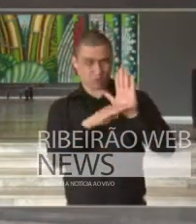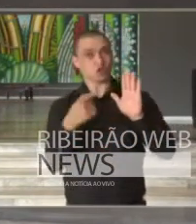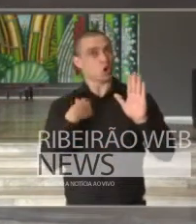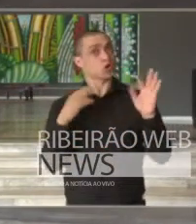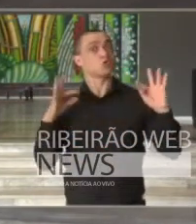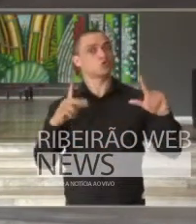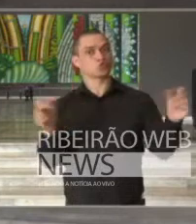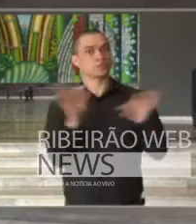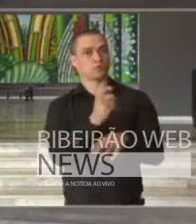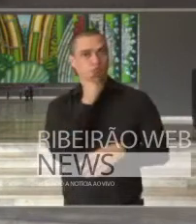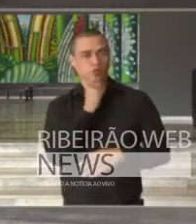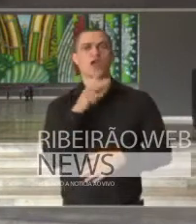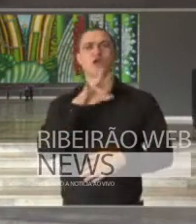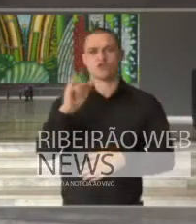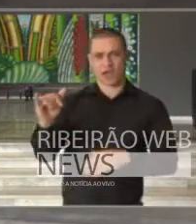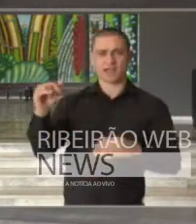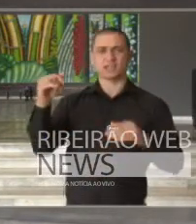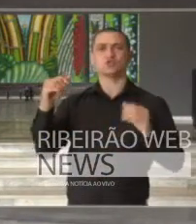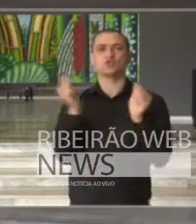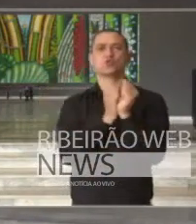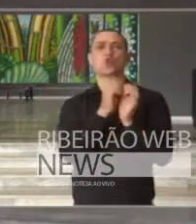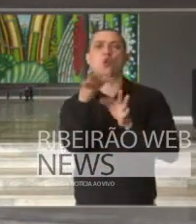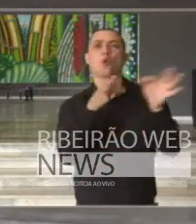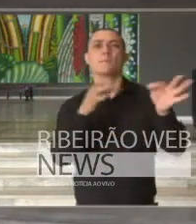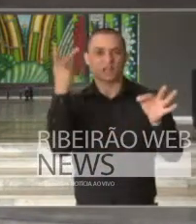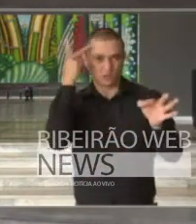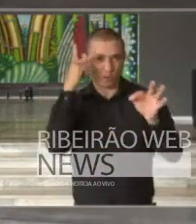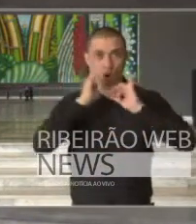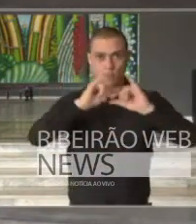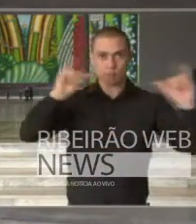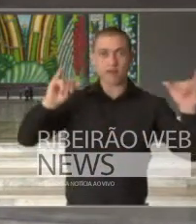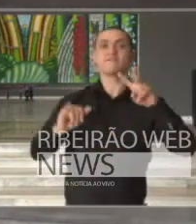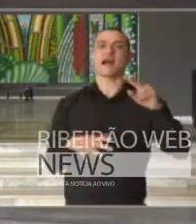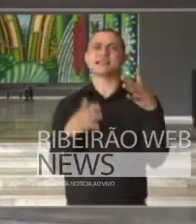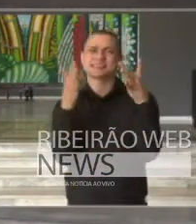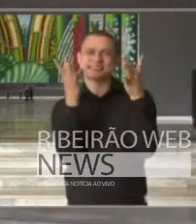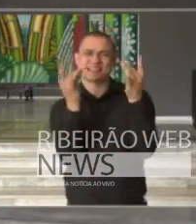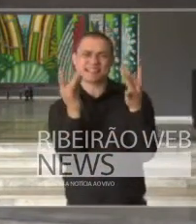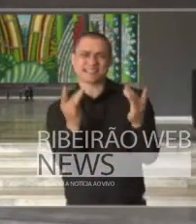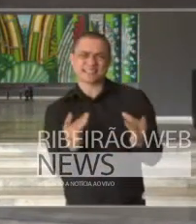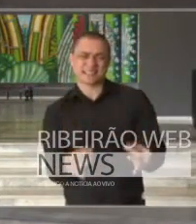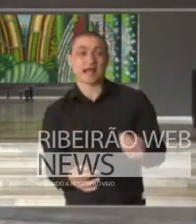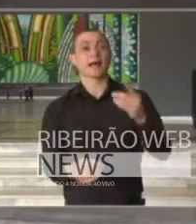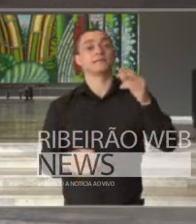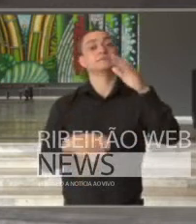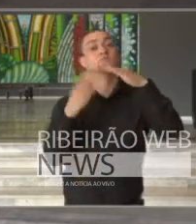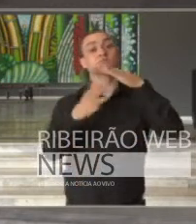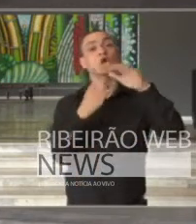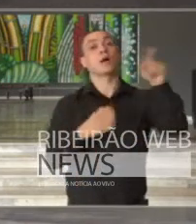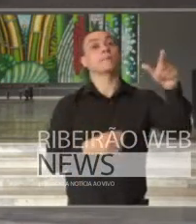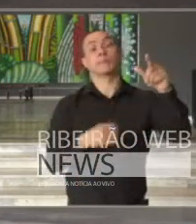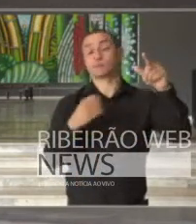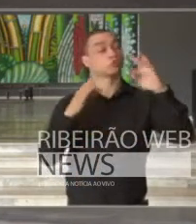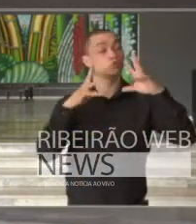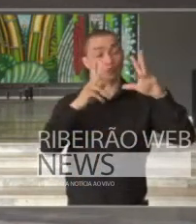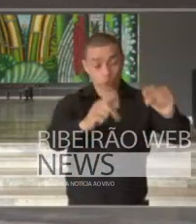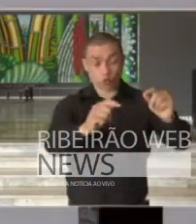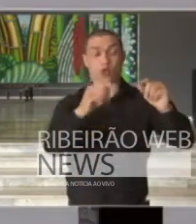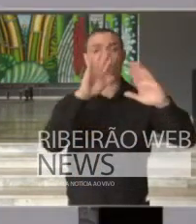fechando em detalhe, serão publicados junto no Plano São Paulo, com todas as instituições, tanto privadas quanto públicas. Pode